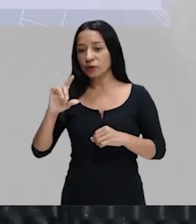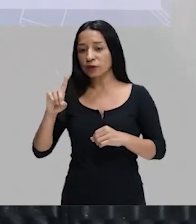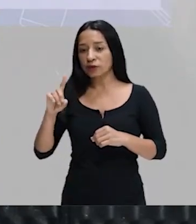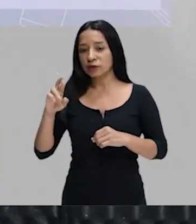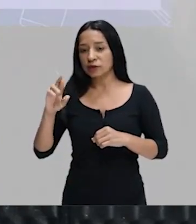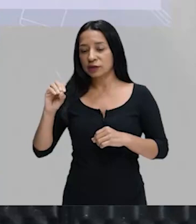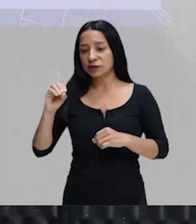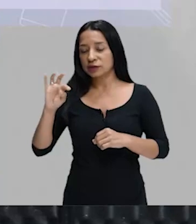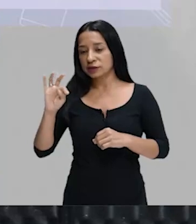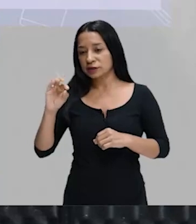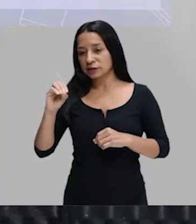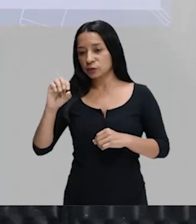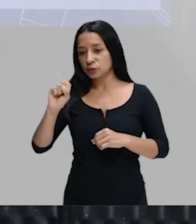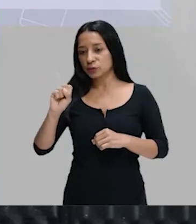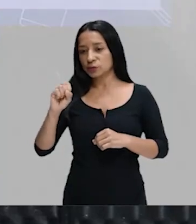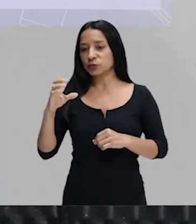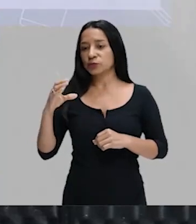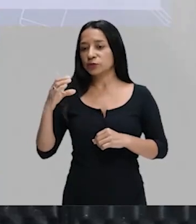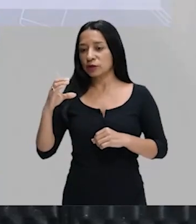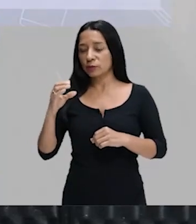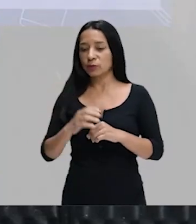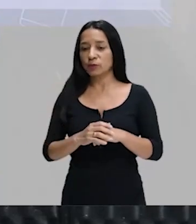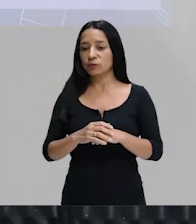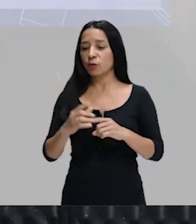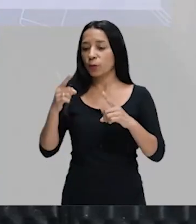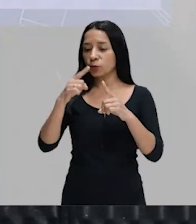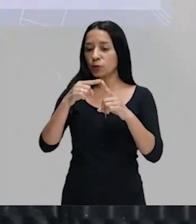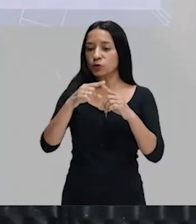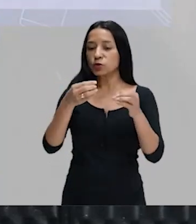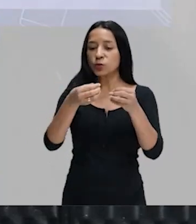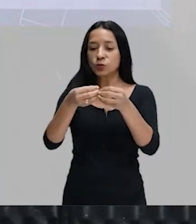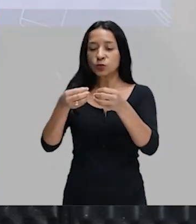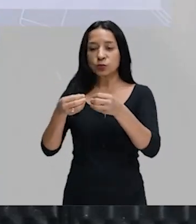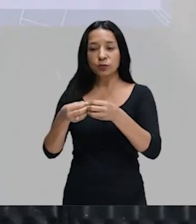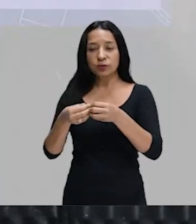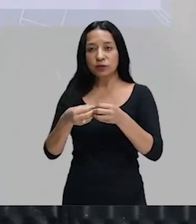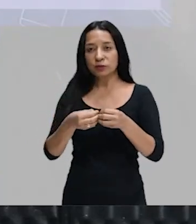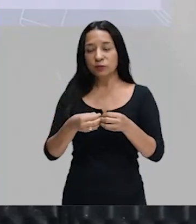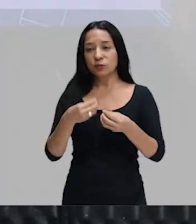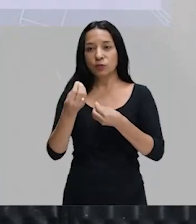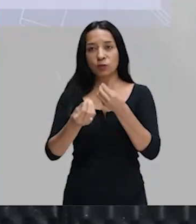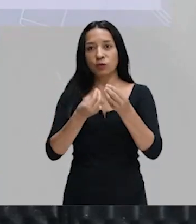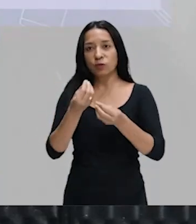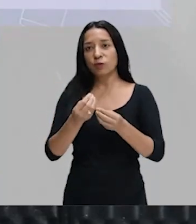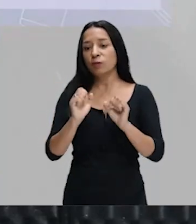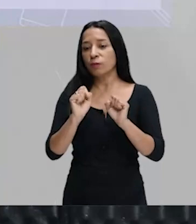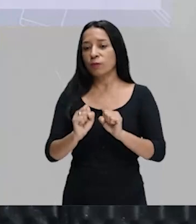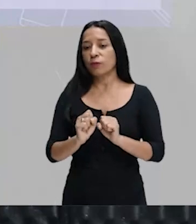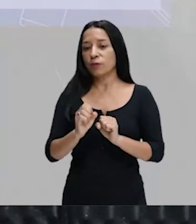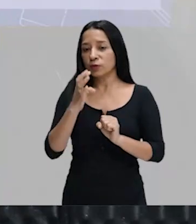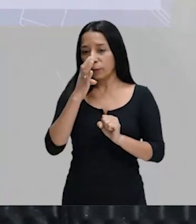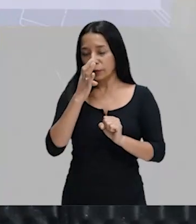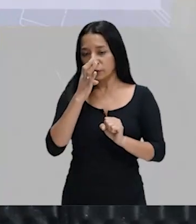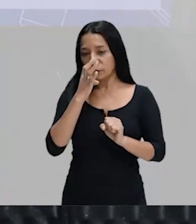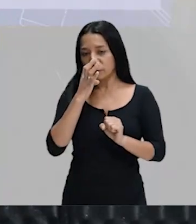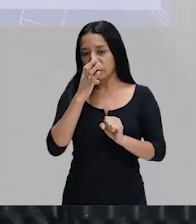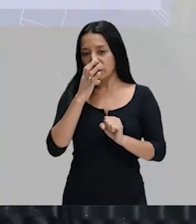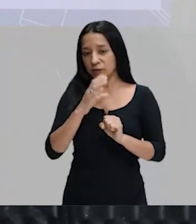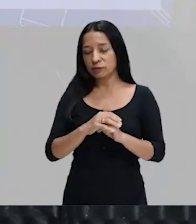tudo isso aqui é o sinônimo para um mesmo tipo de molécula. Então, como a gente pode perceber, o